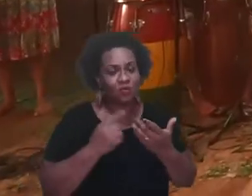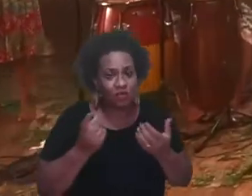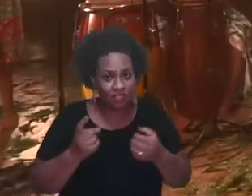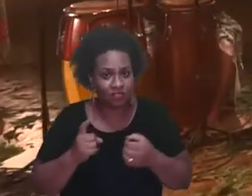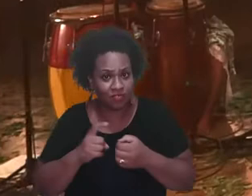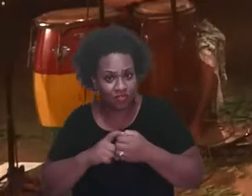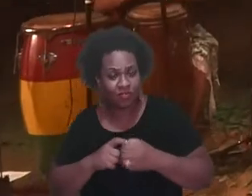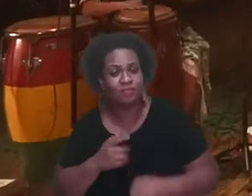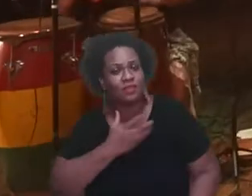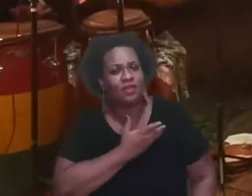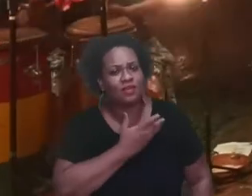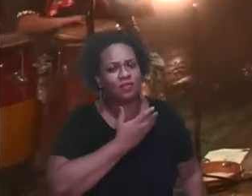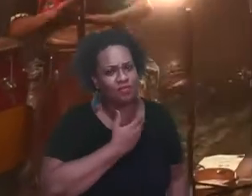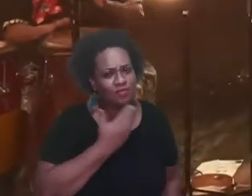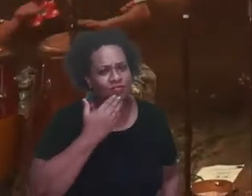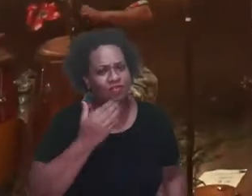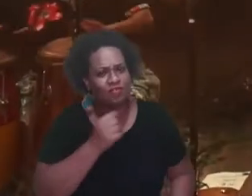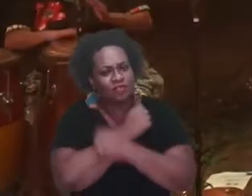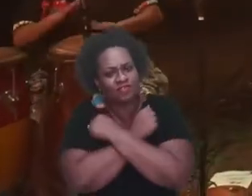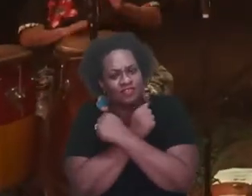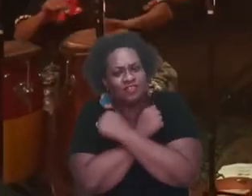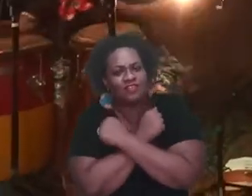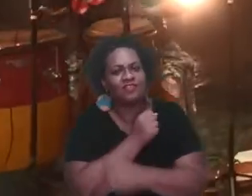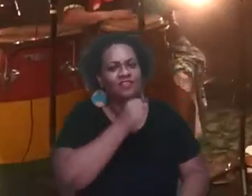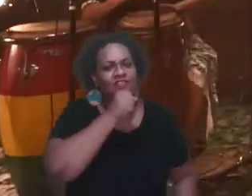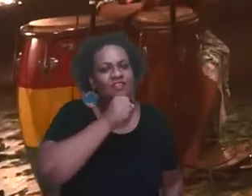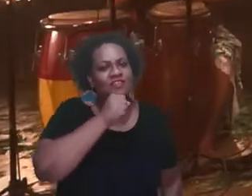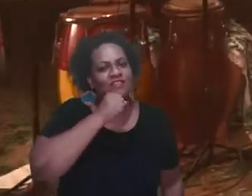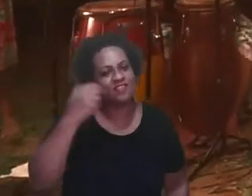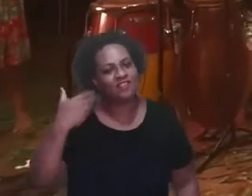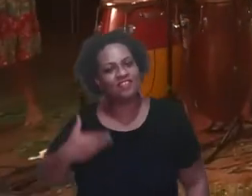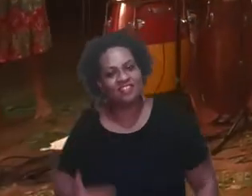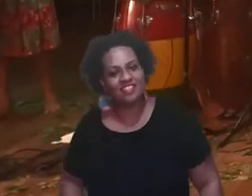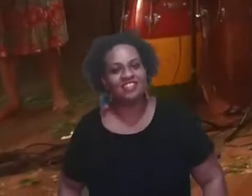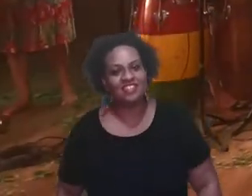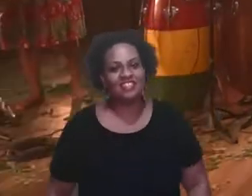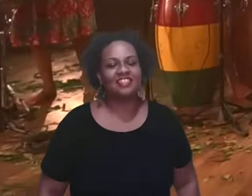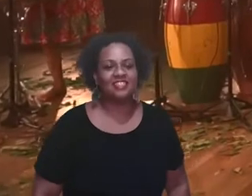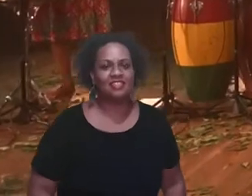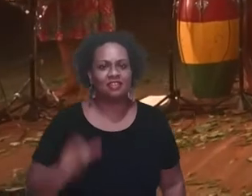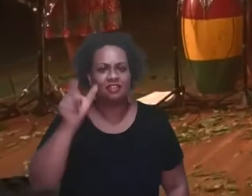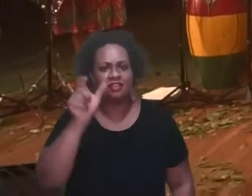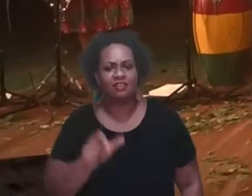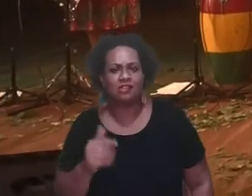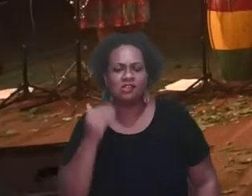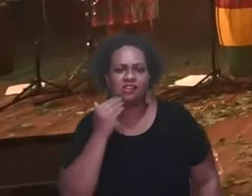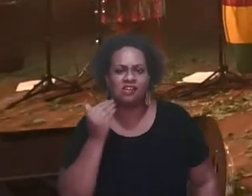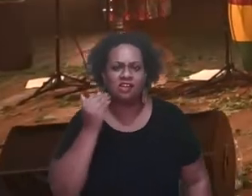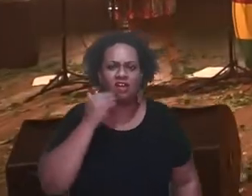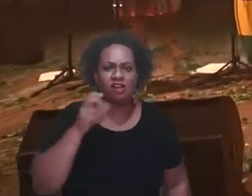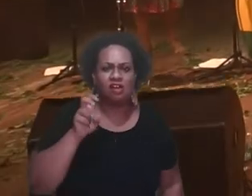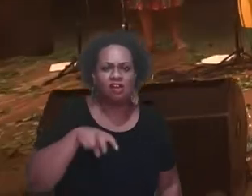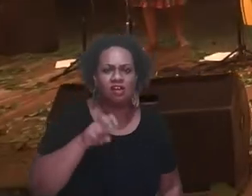e quando voltar o meu amigo por favor dele é para saber o amor que mandou preta já Maria viu do jeito que